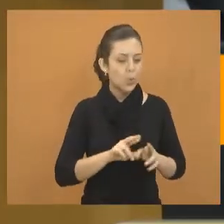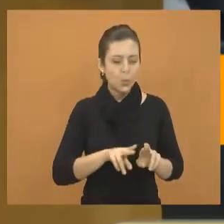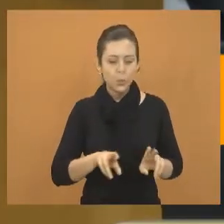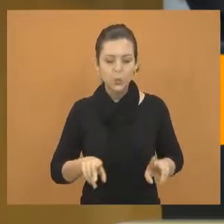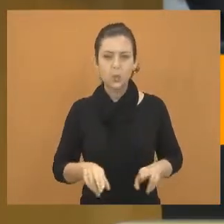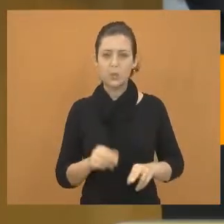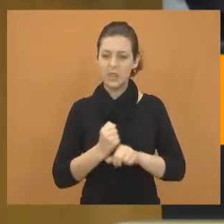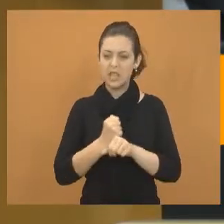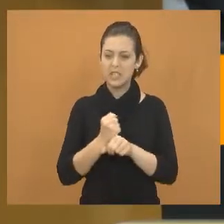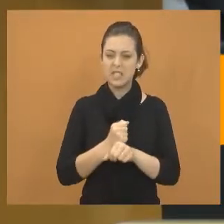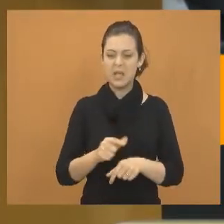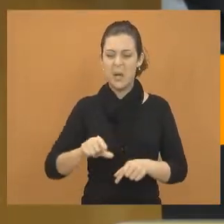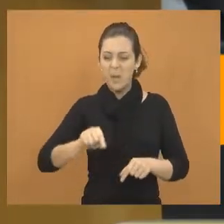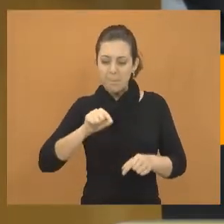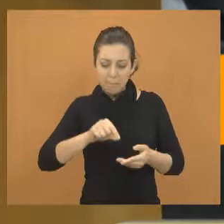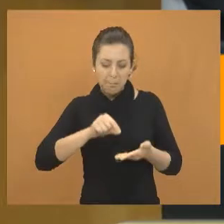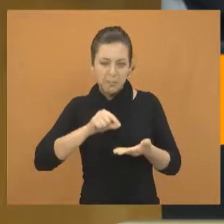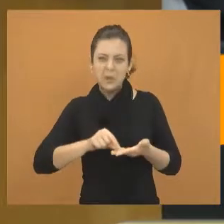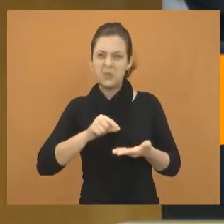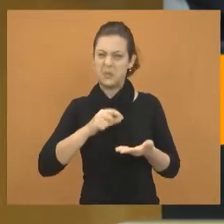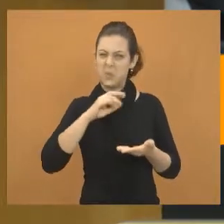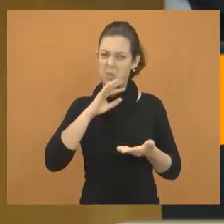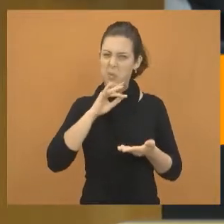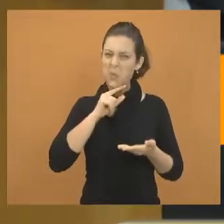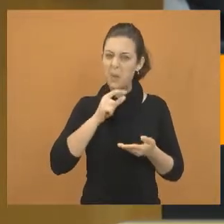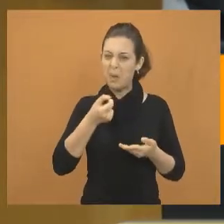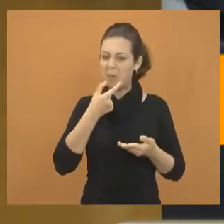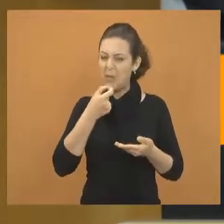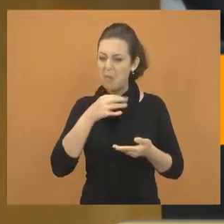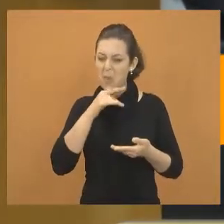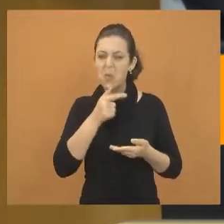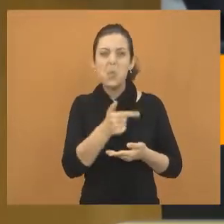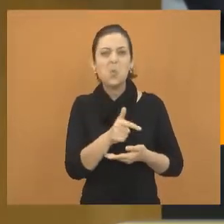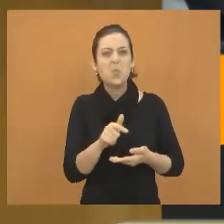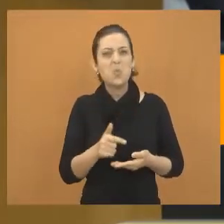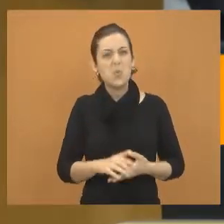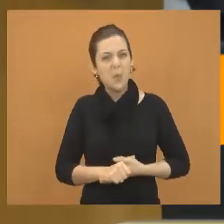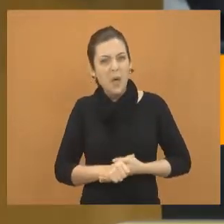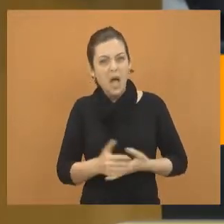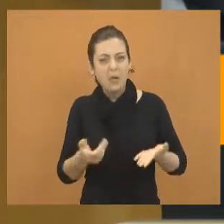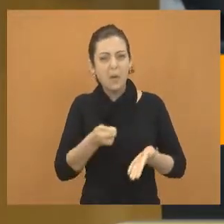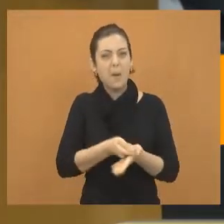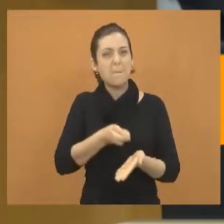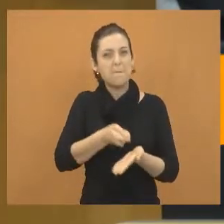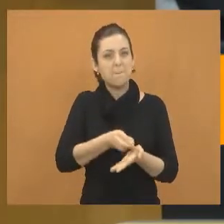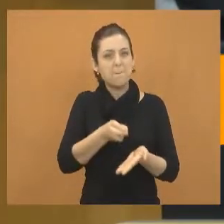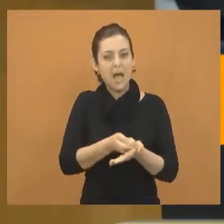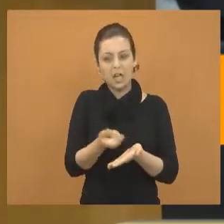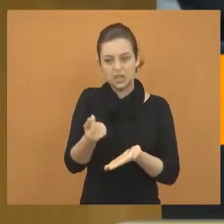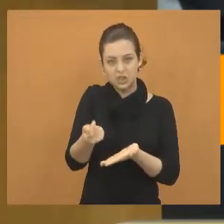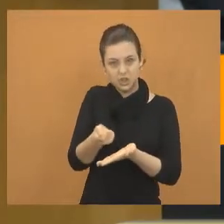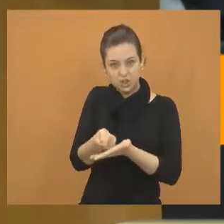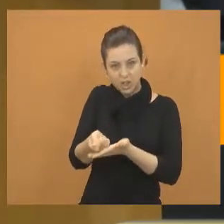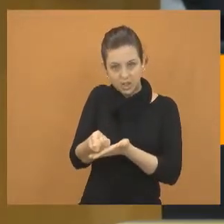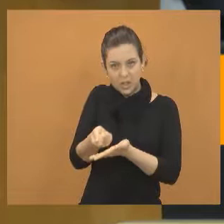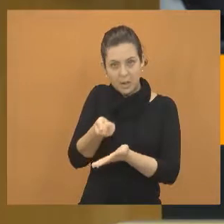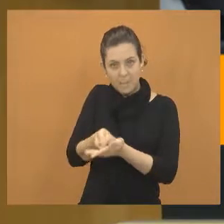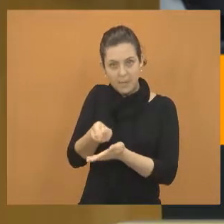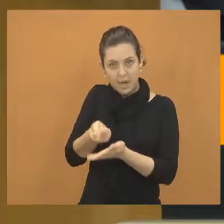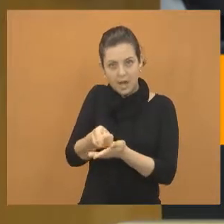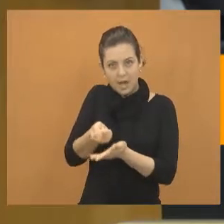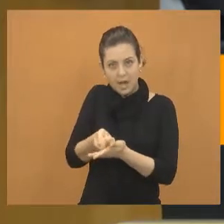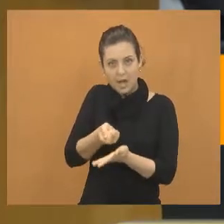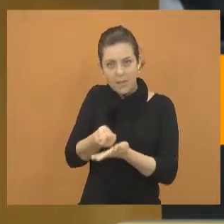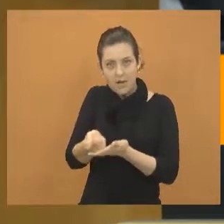esses anos, pinça que não funcionava, medicação que não tinha, agora para pagar dinheiro,